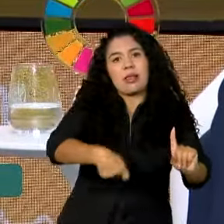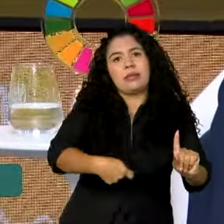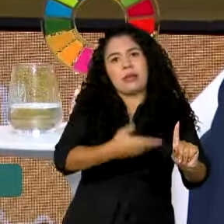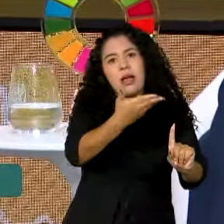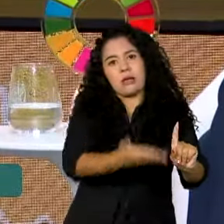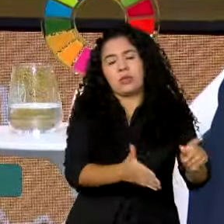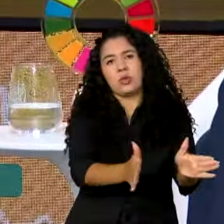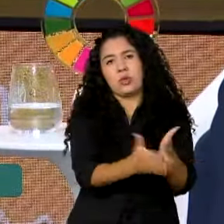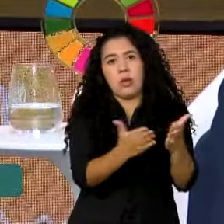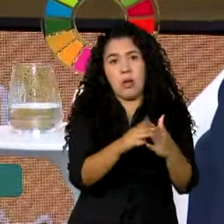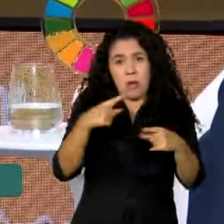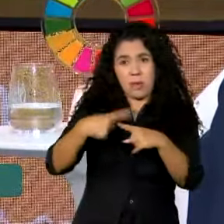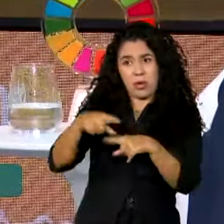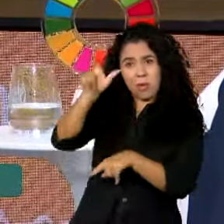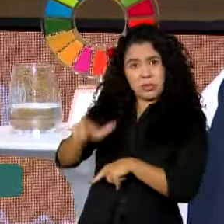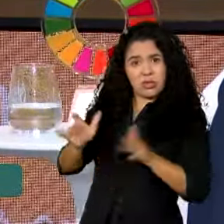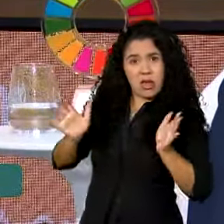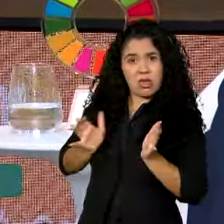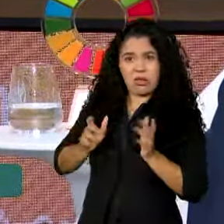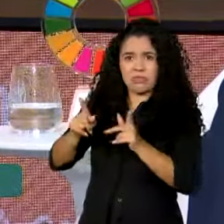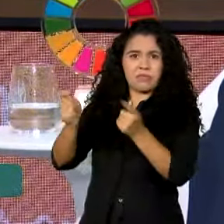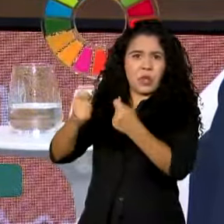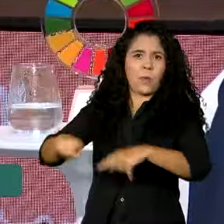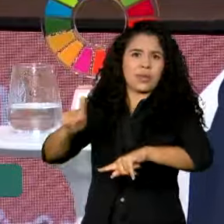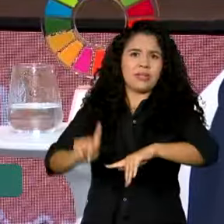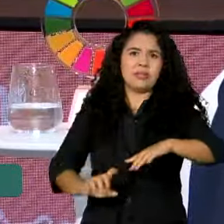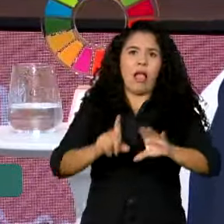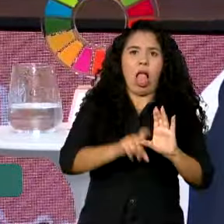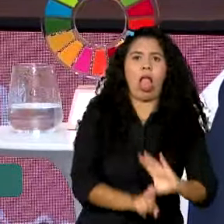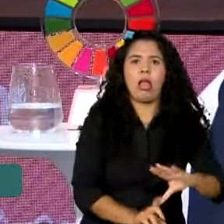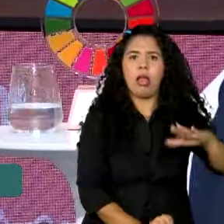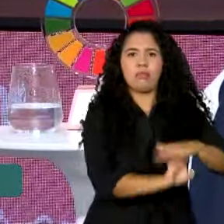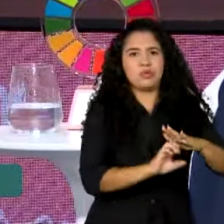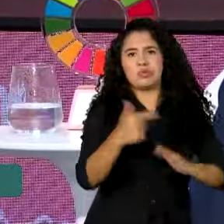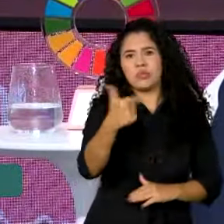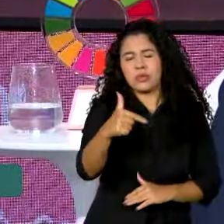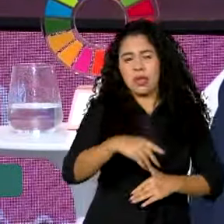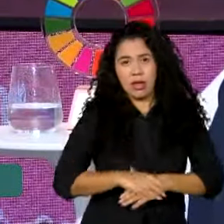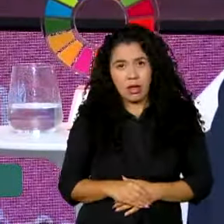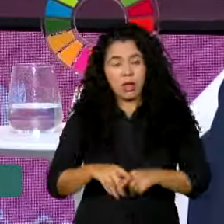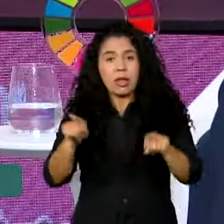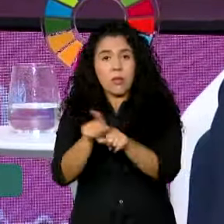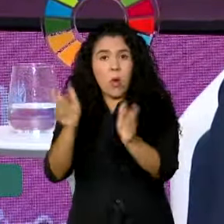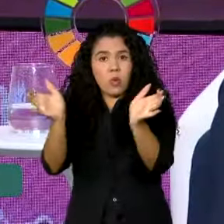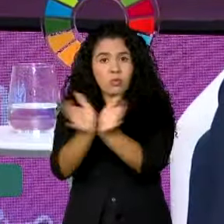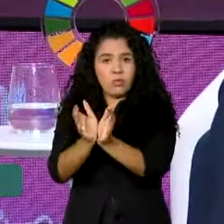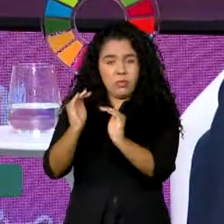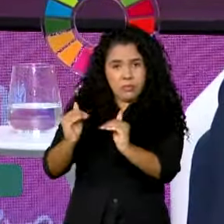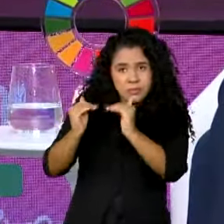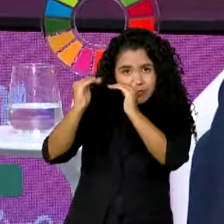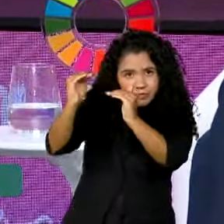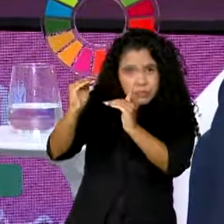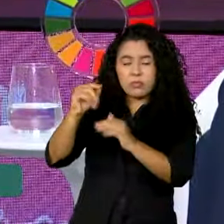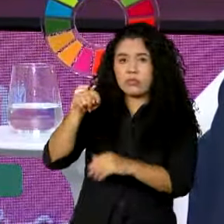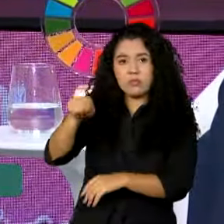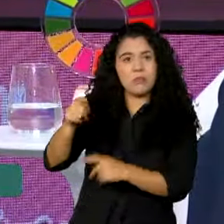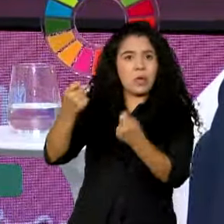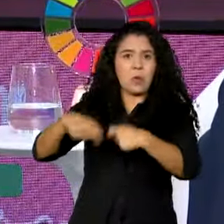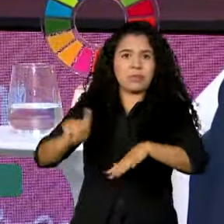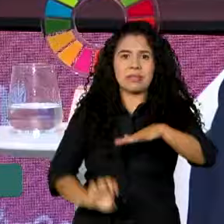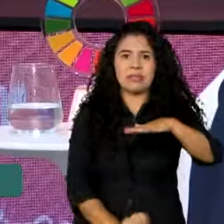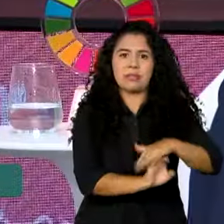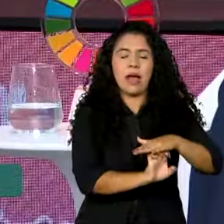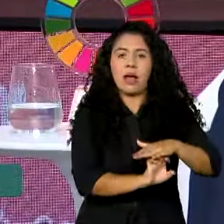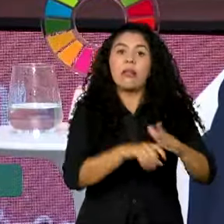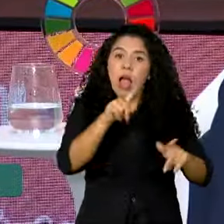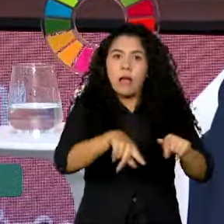O rico não precisa do Estado. A classe média alta não precisa do Estado. Quem precisa do Estado